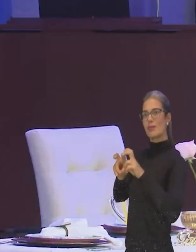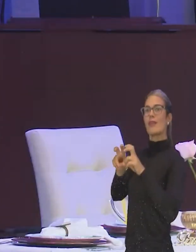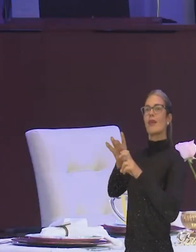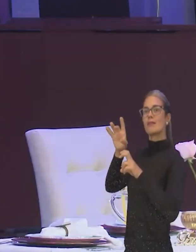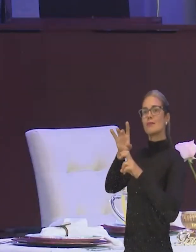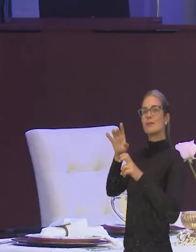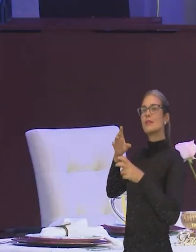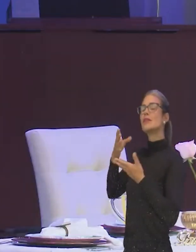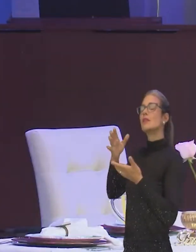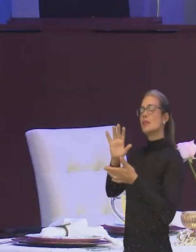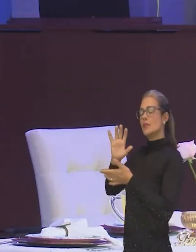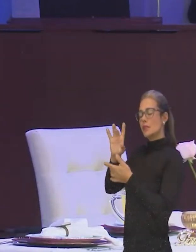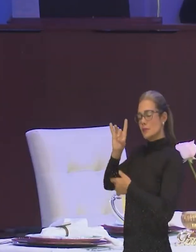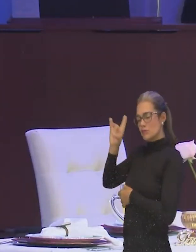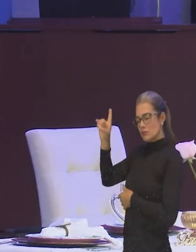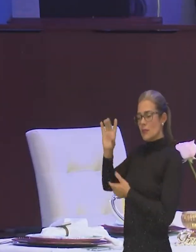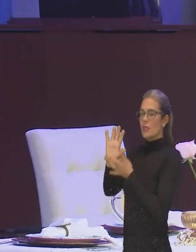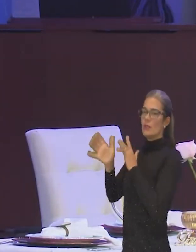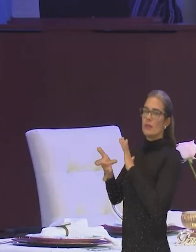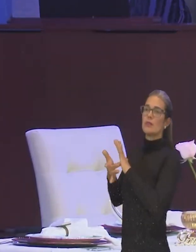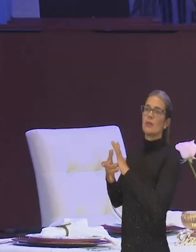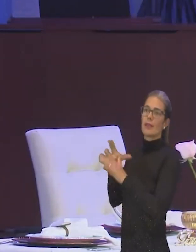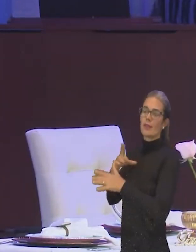intencional ao redor da mesa.